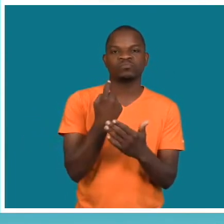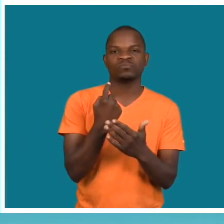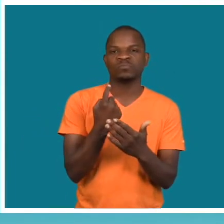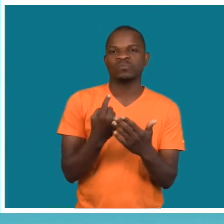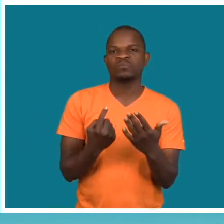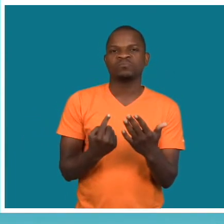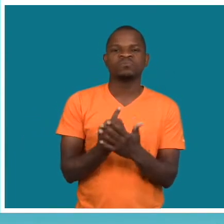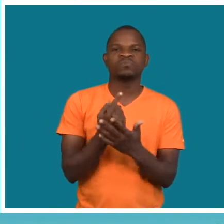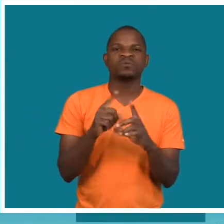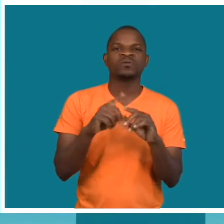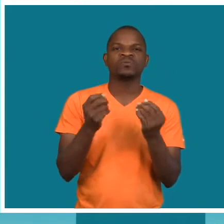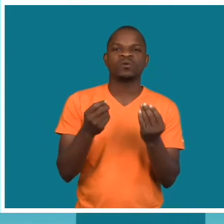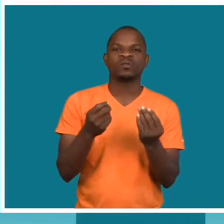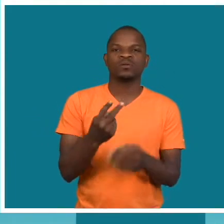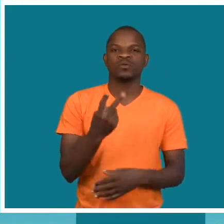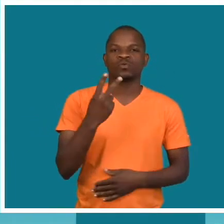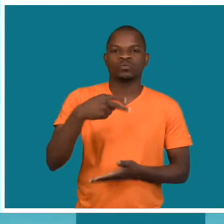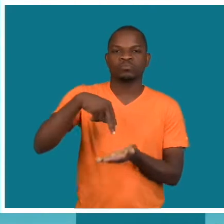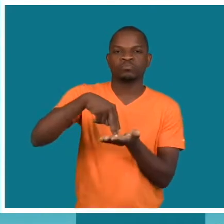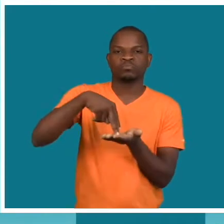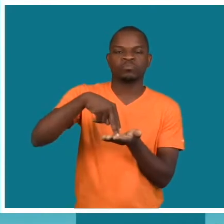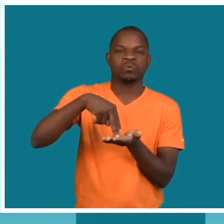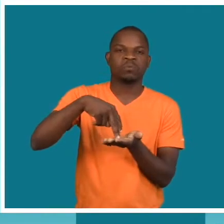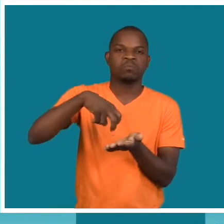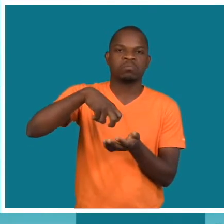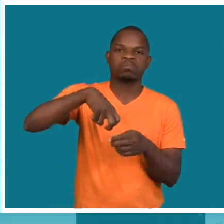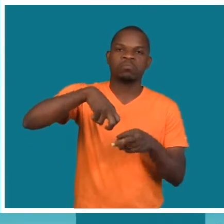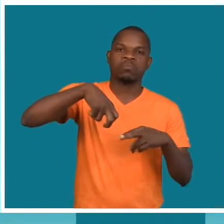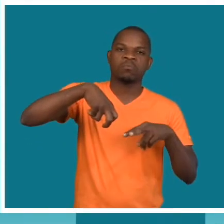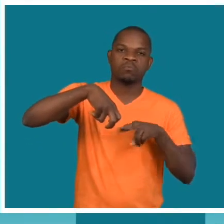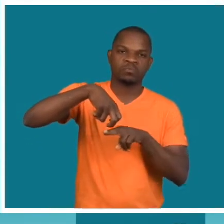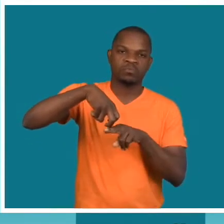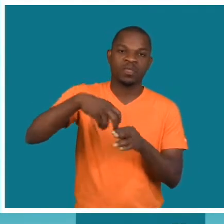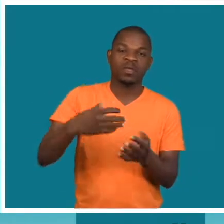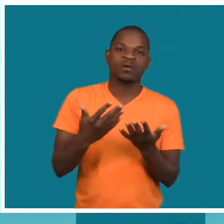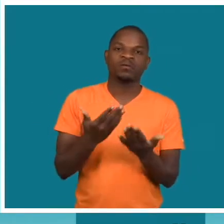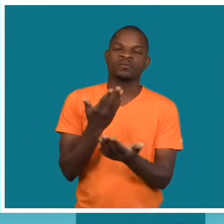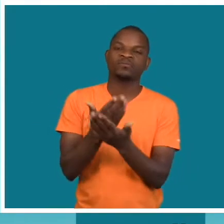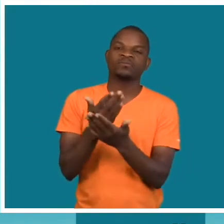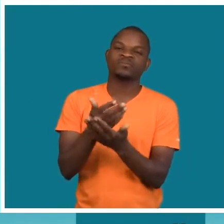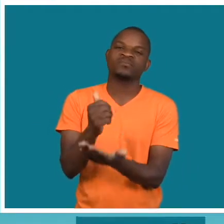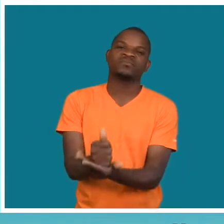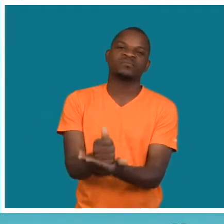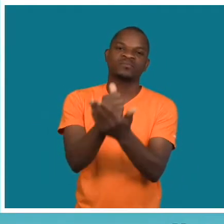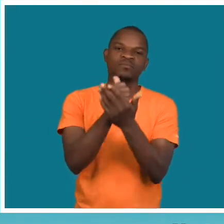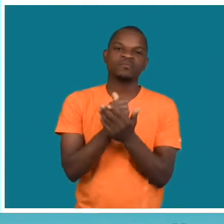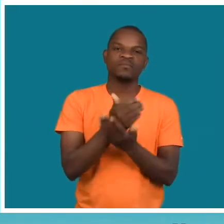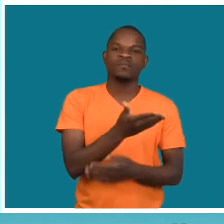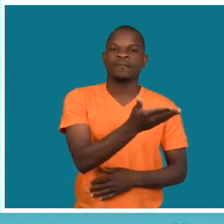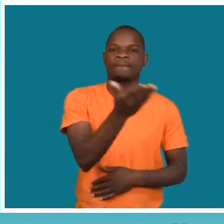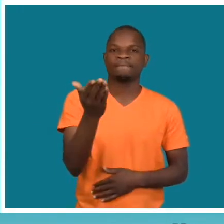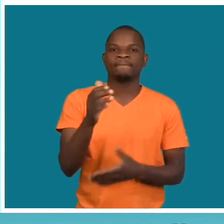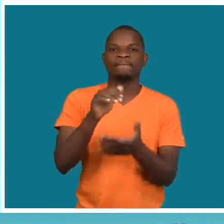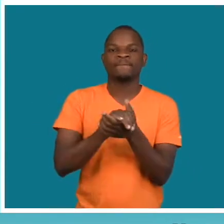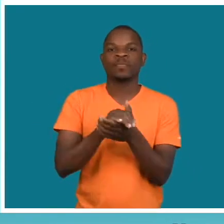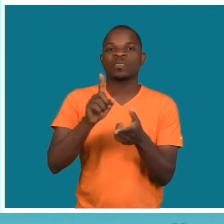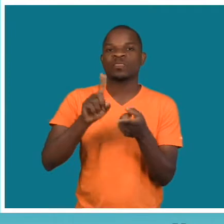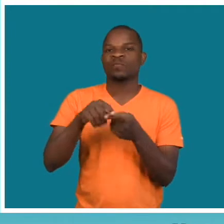perdeu os dois pés. Neste momento, pede socorro